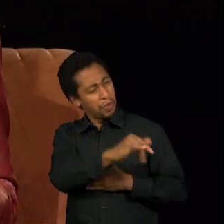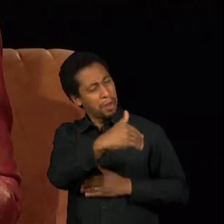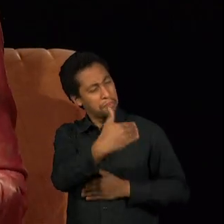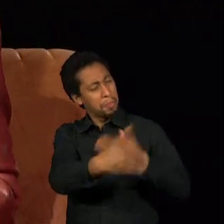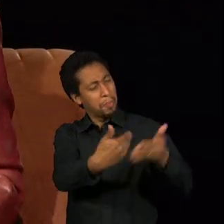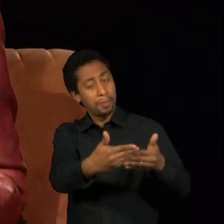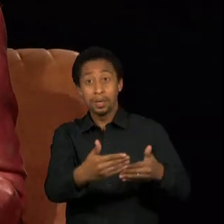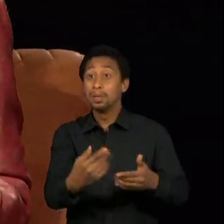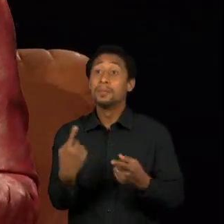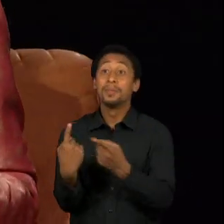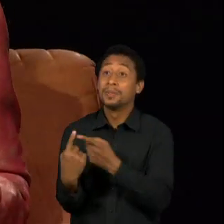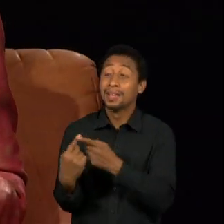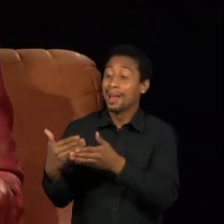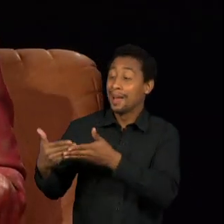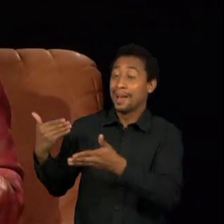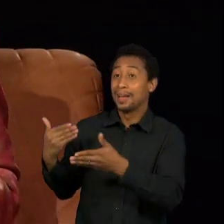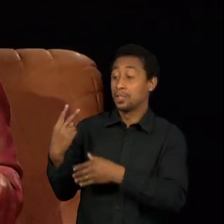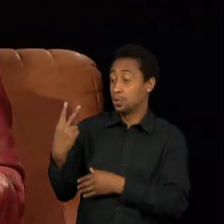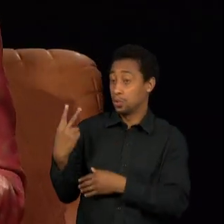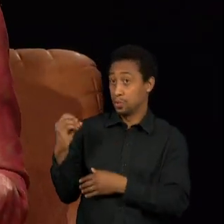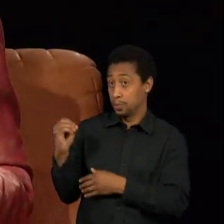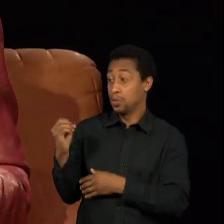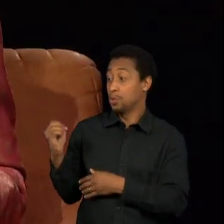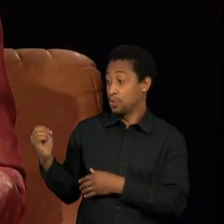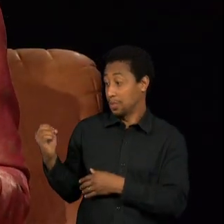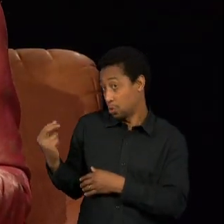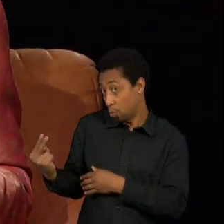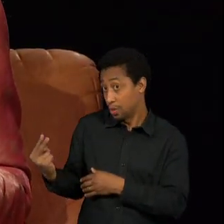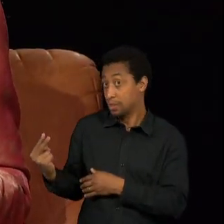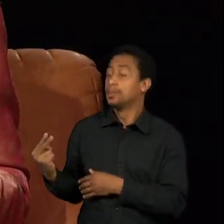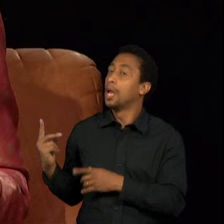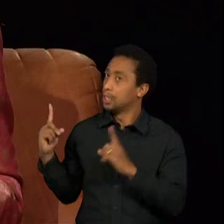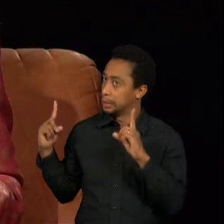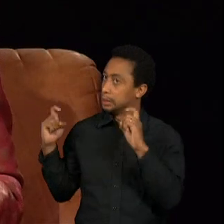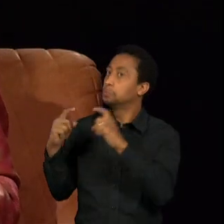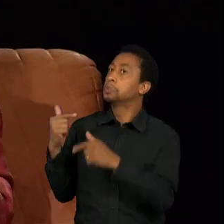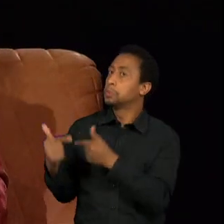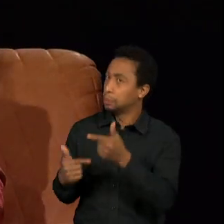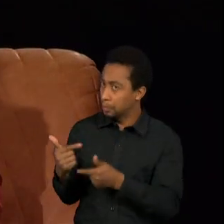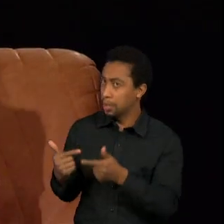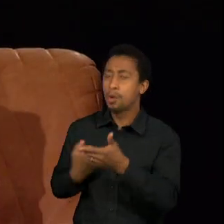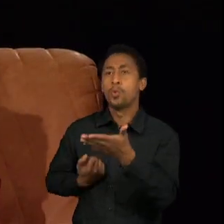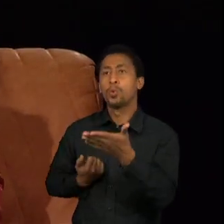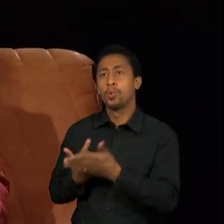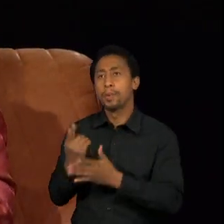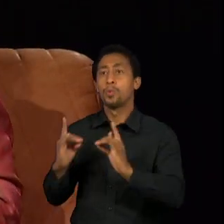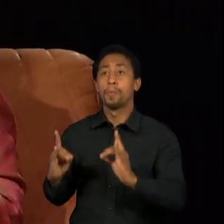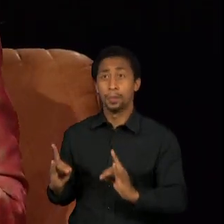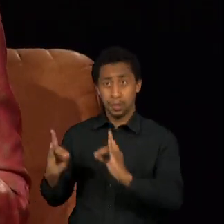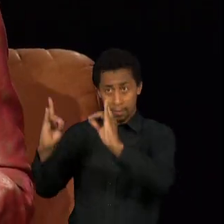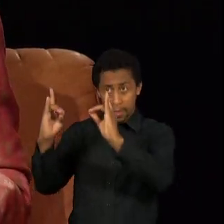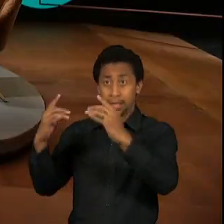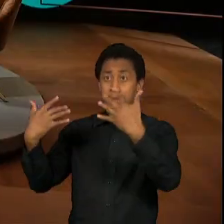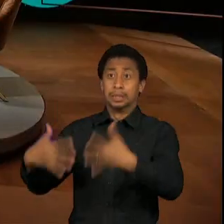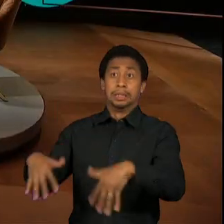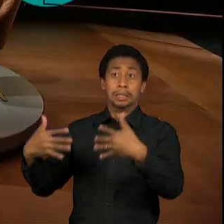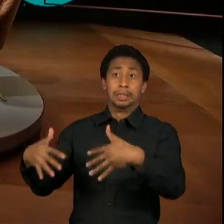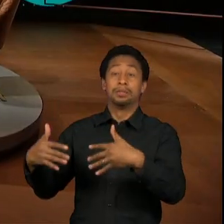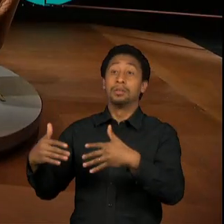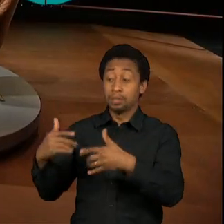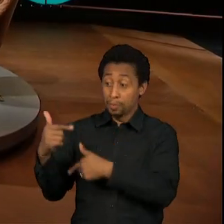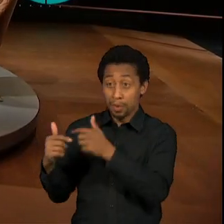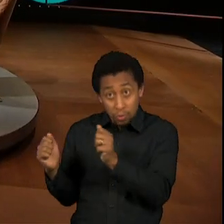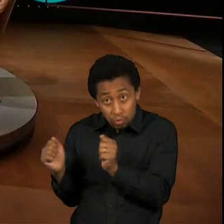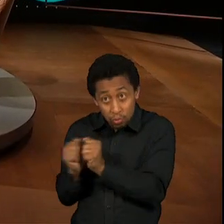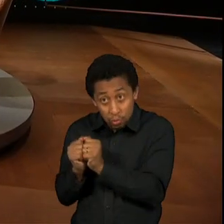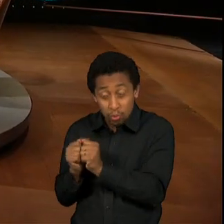era uma barra pesada. Eu comprei um apartamento ali quando eu estava trabalhando com eles, inclusive. Entende? Depois.